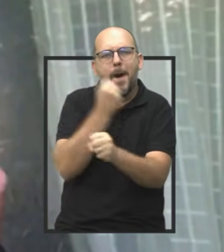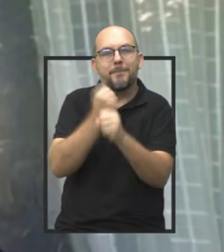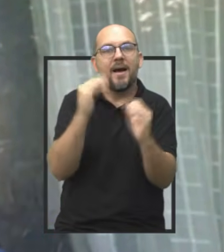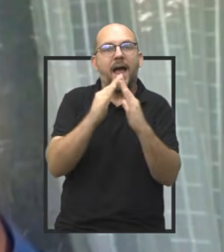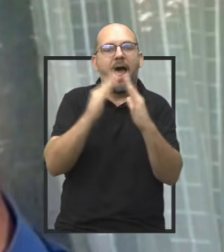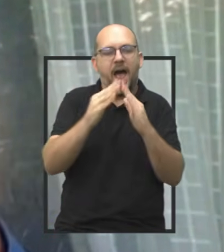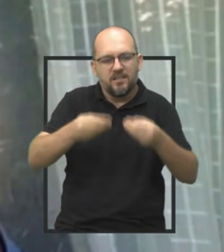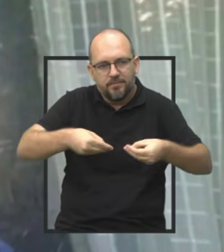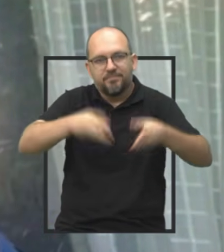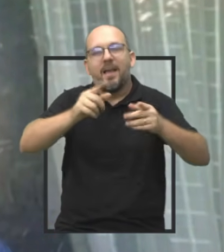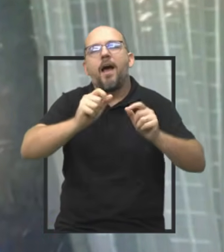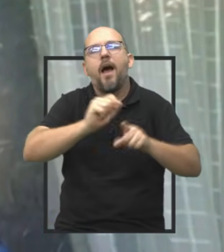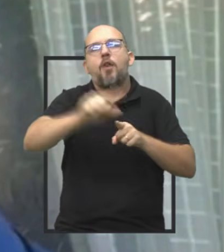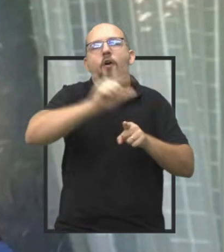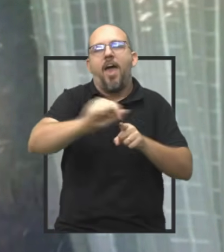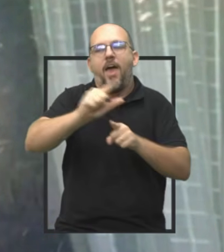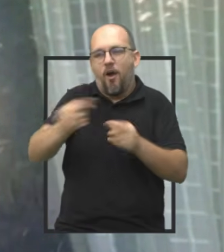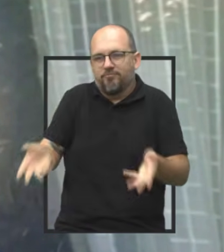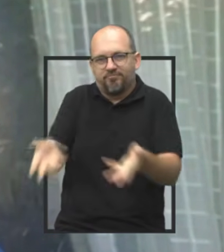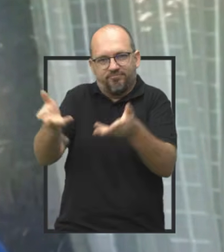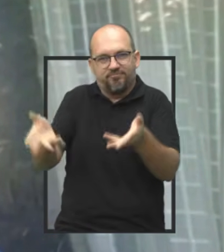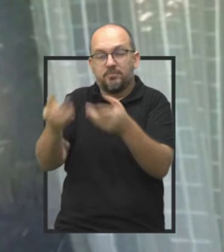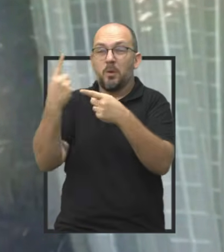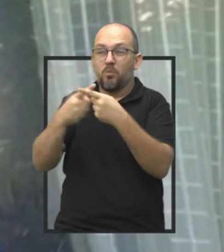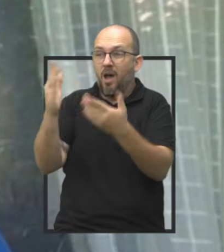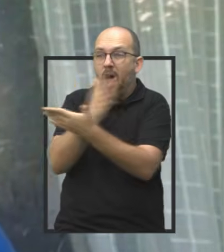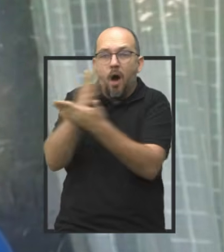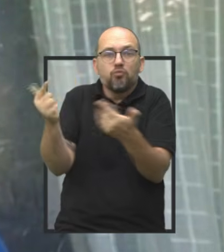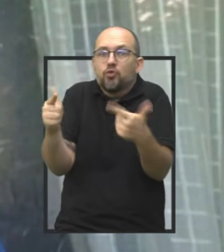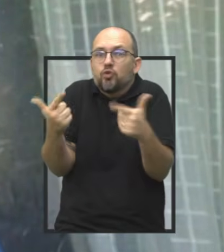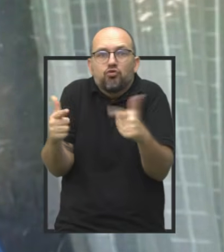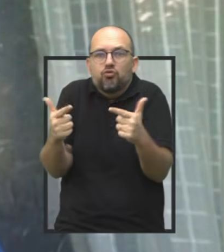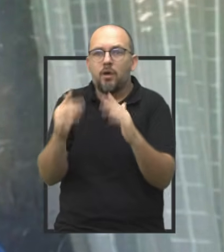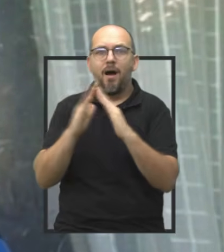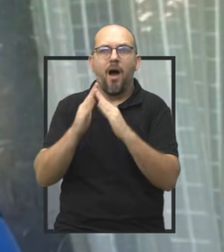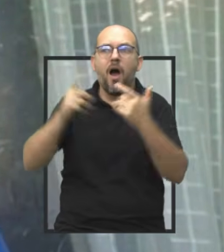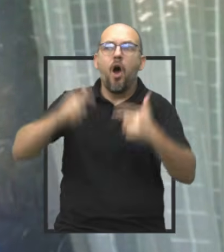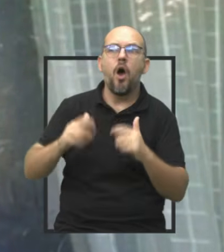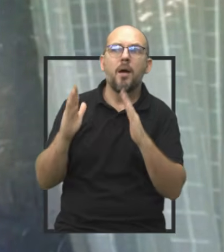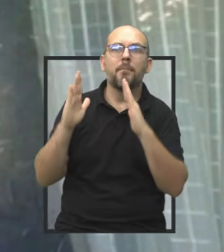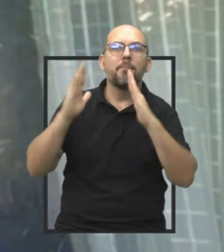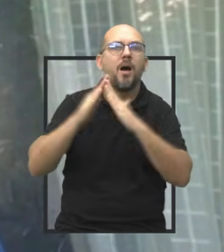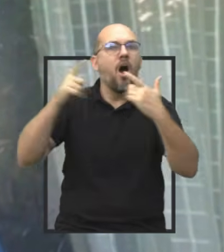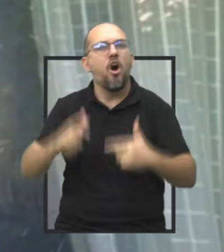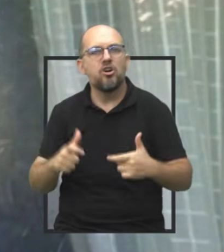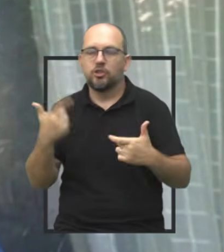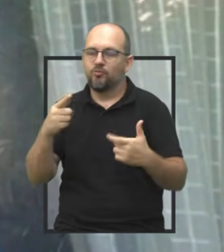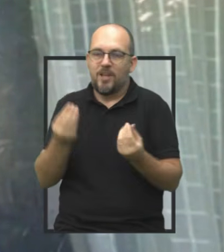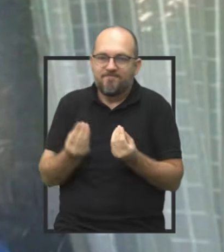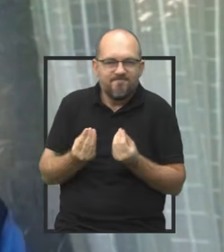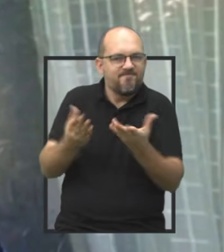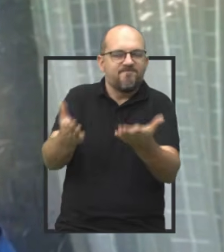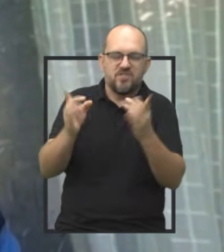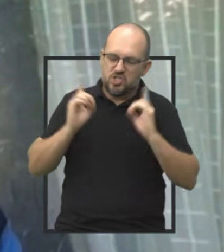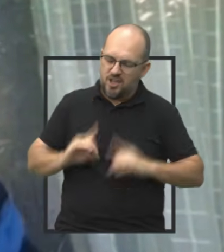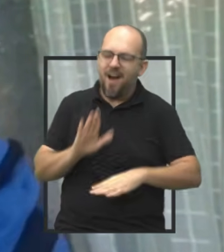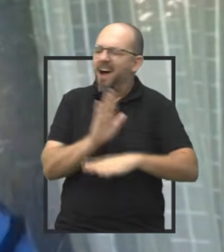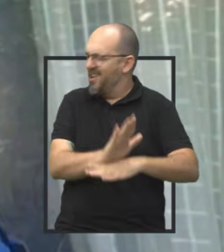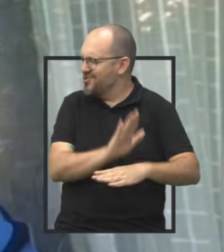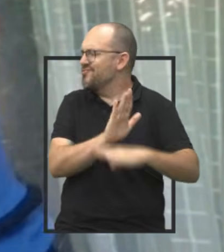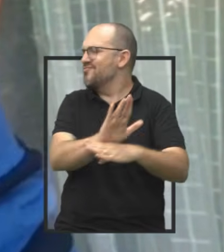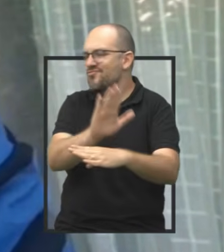alugou casas, deu dignidade, porque muitas vezes as pessoas não tinham onde morar. Zé Maria alugava,